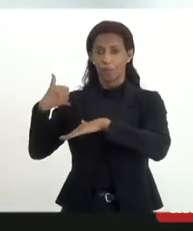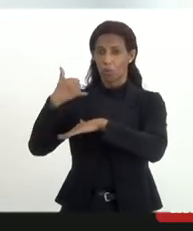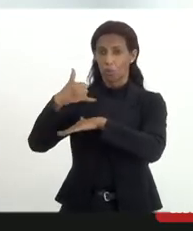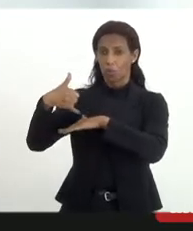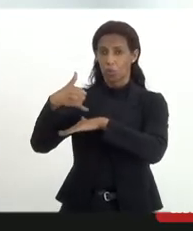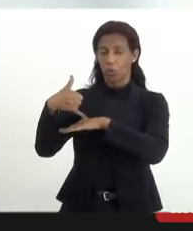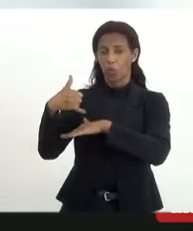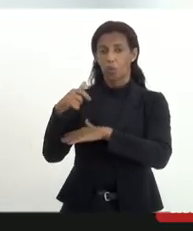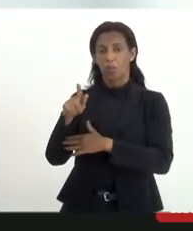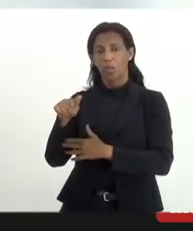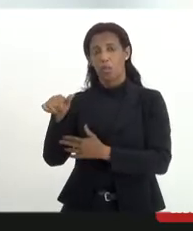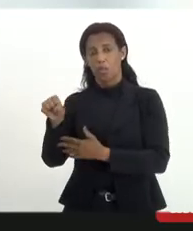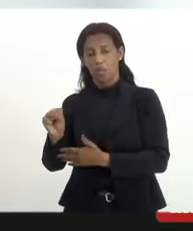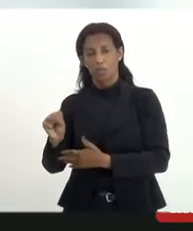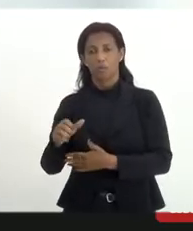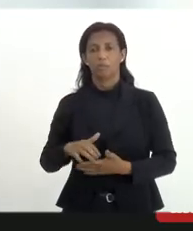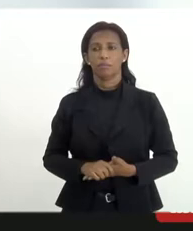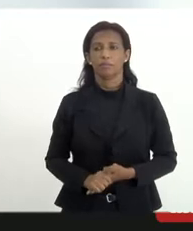gás,